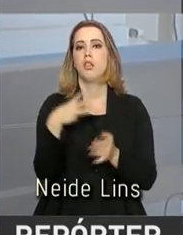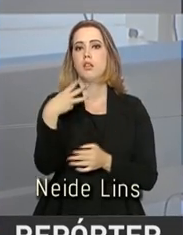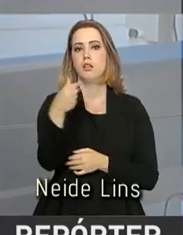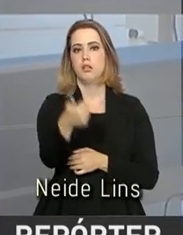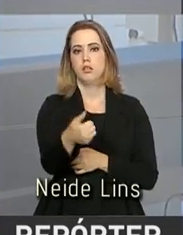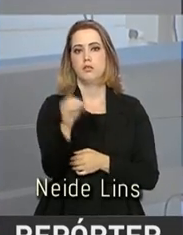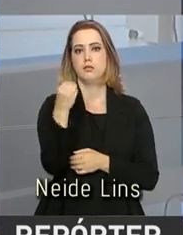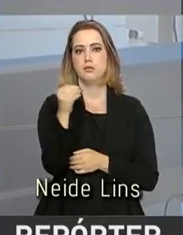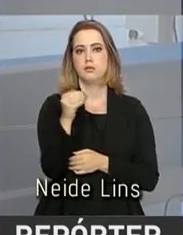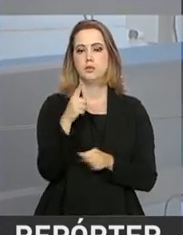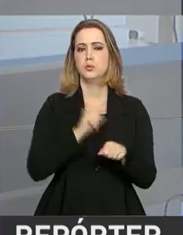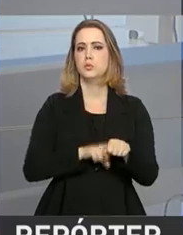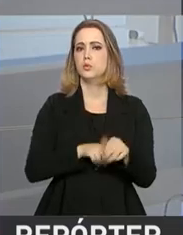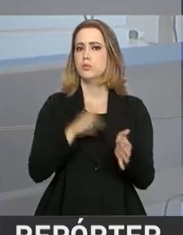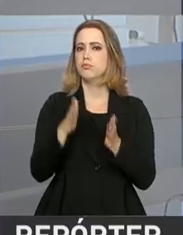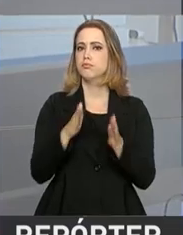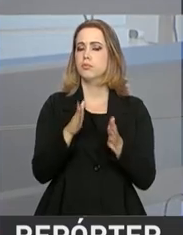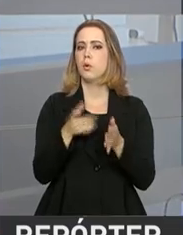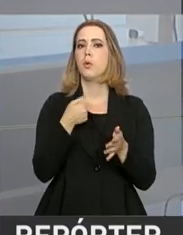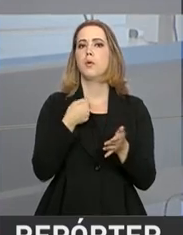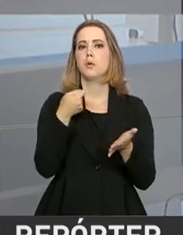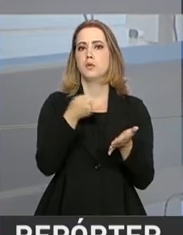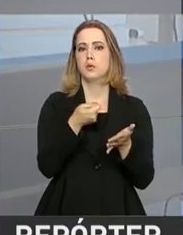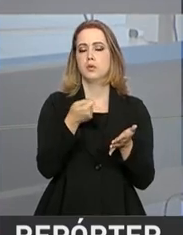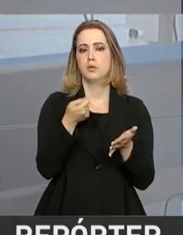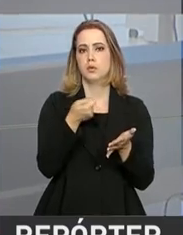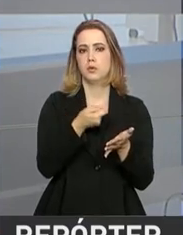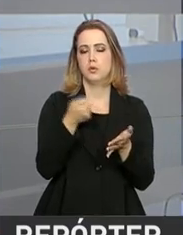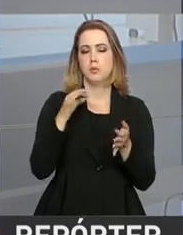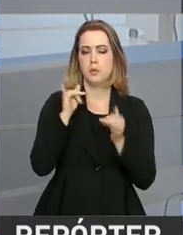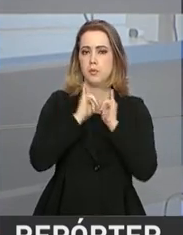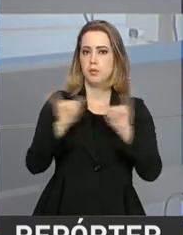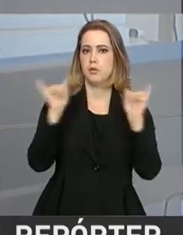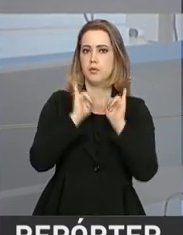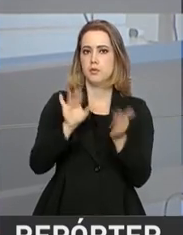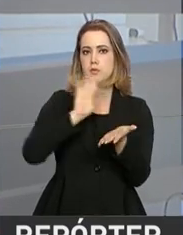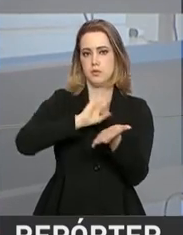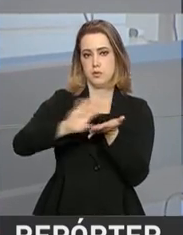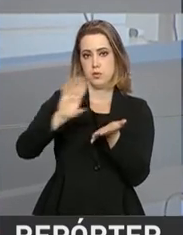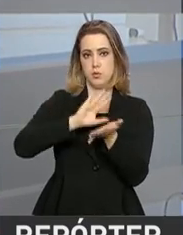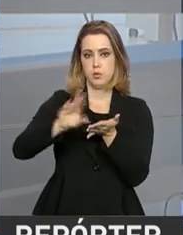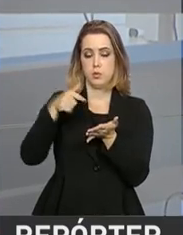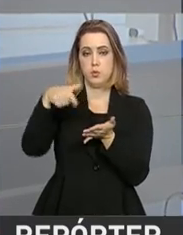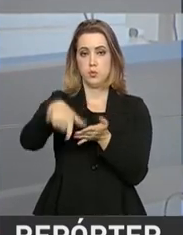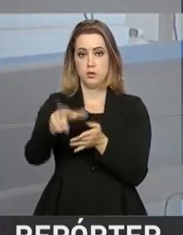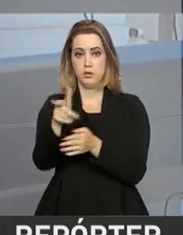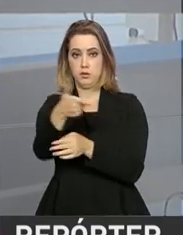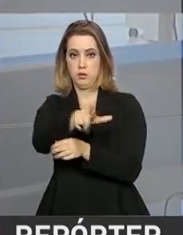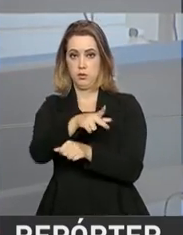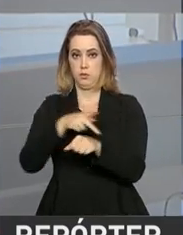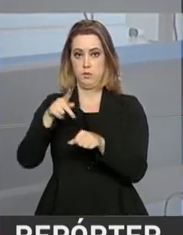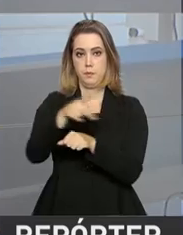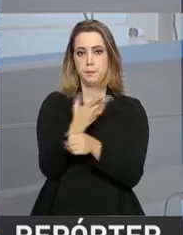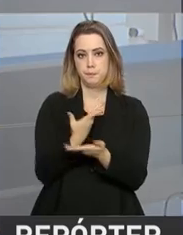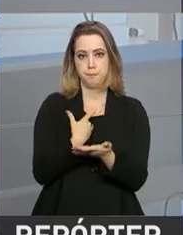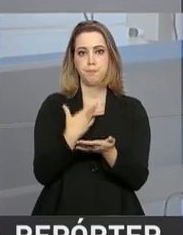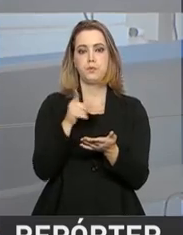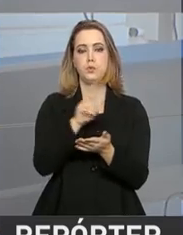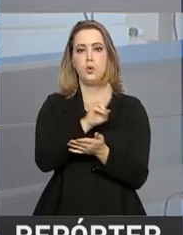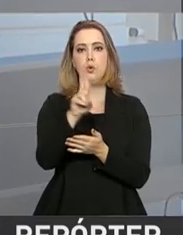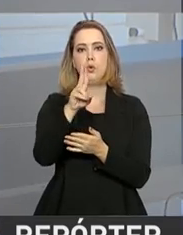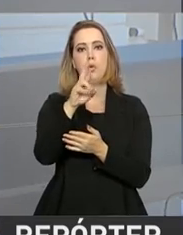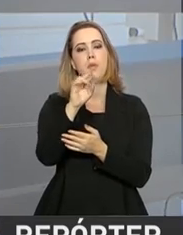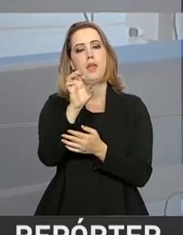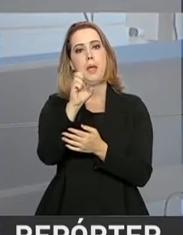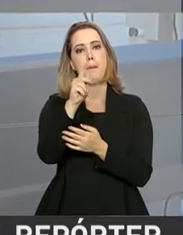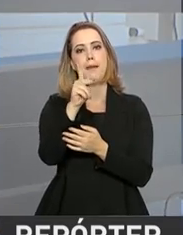de outubro o prazo para a regularização dos recursos não declarados mantidos no exterior, a chamada repatriação. Até amanhã de hoje,